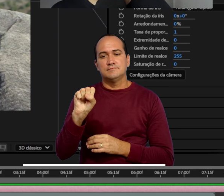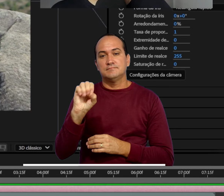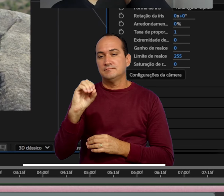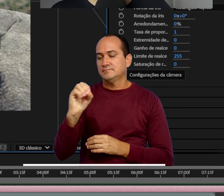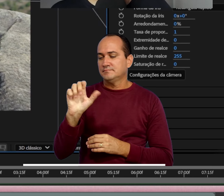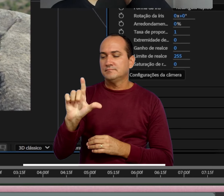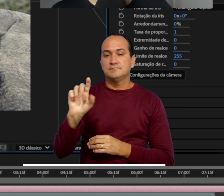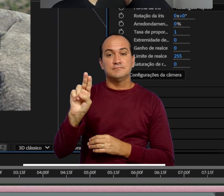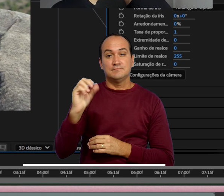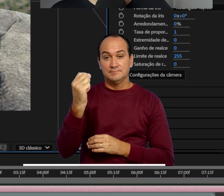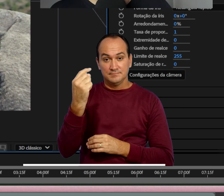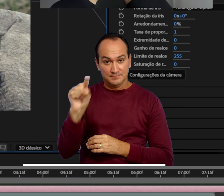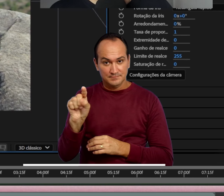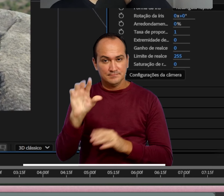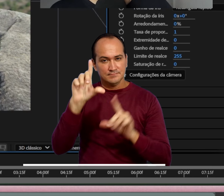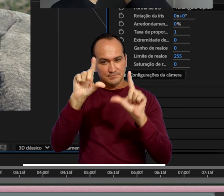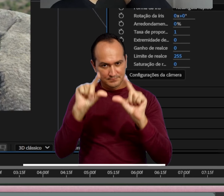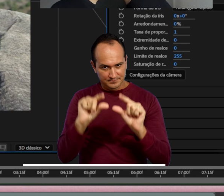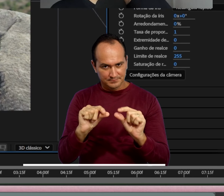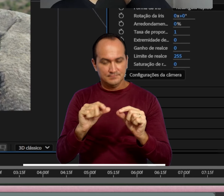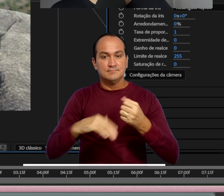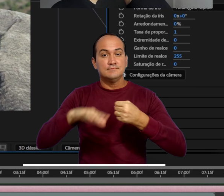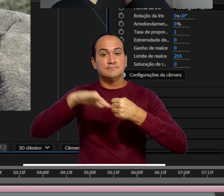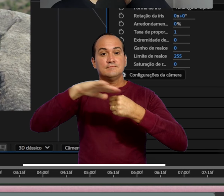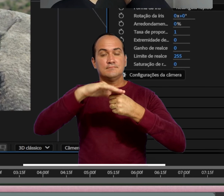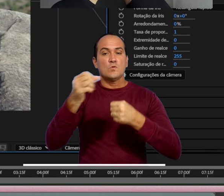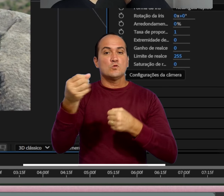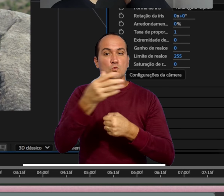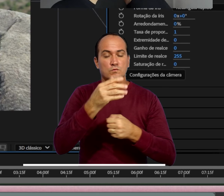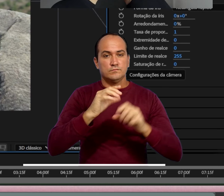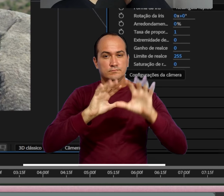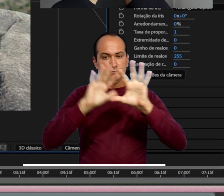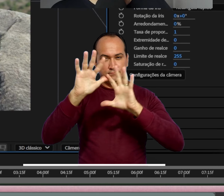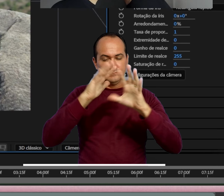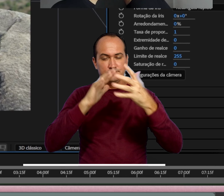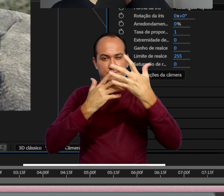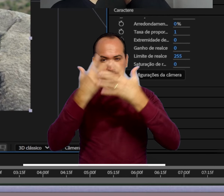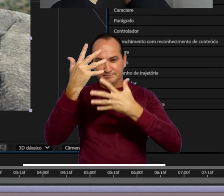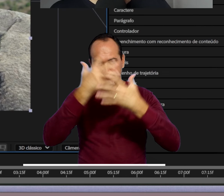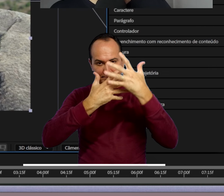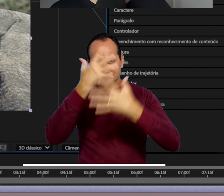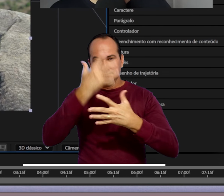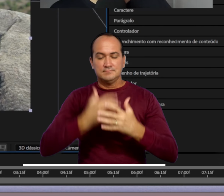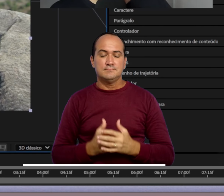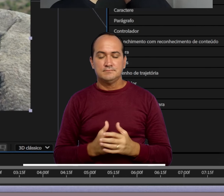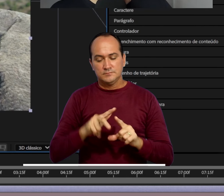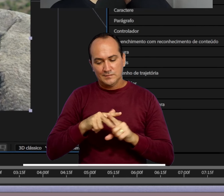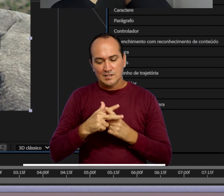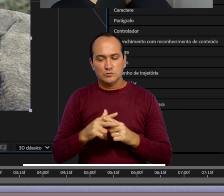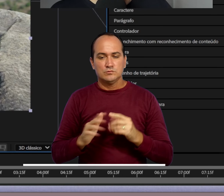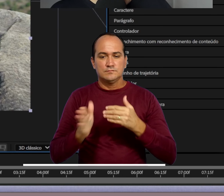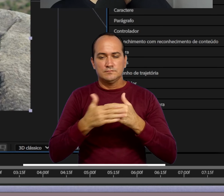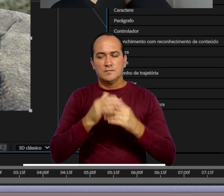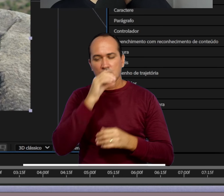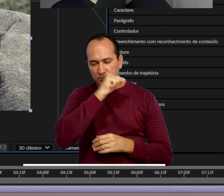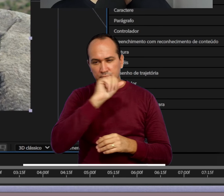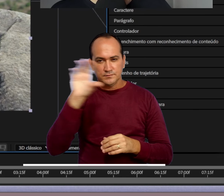gente poder visualizar mais rápido. Vamos lá, camada, novo, camada de ajuste. Vou pegar